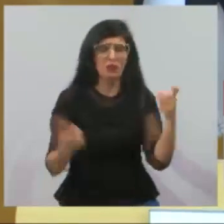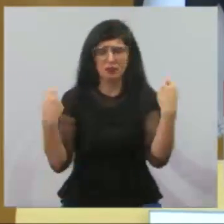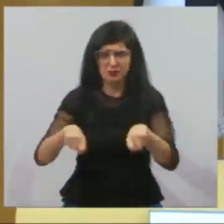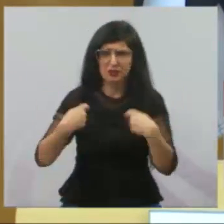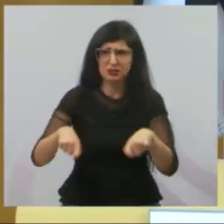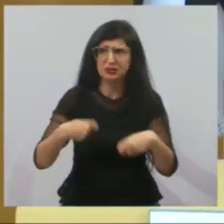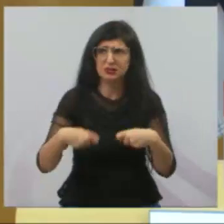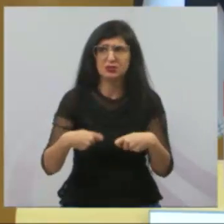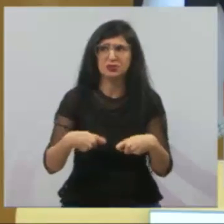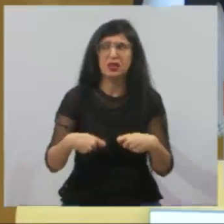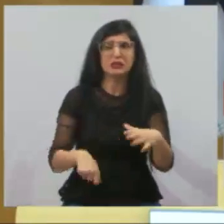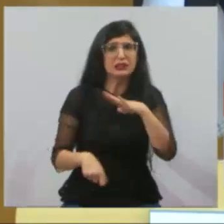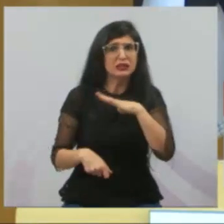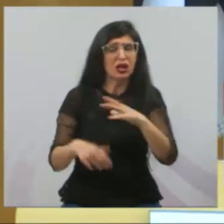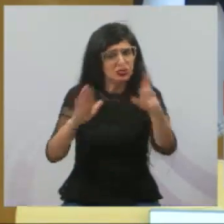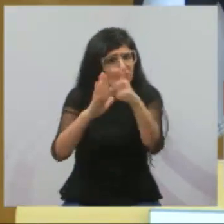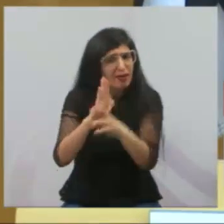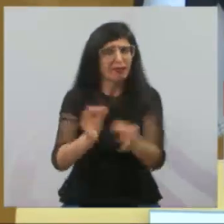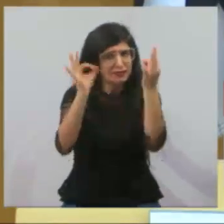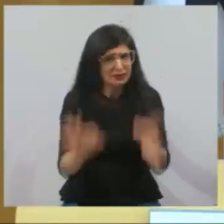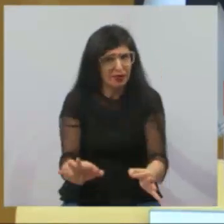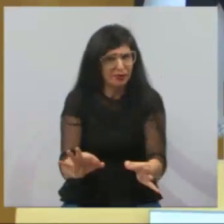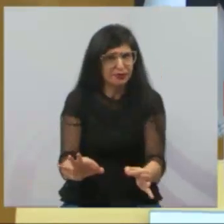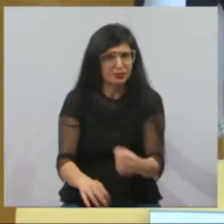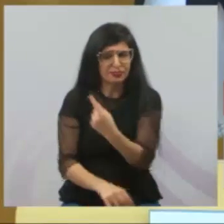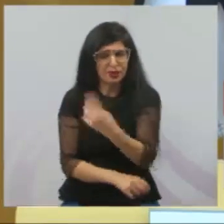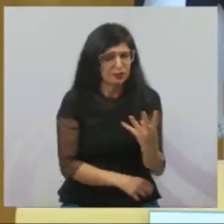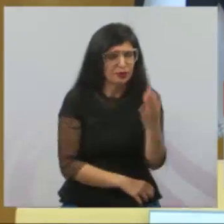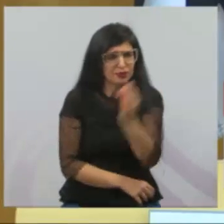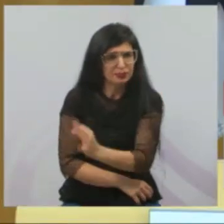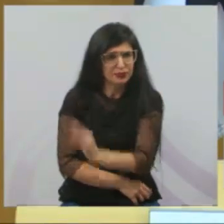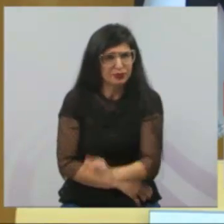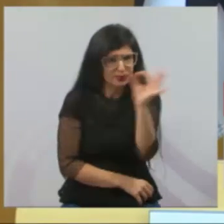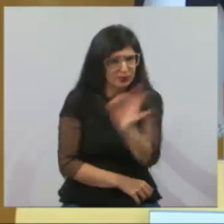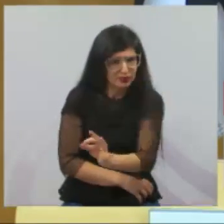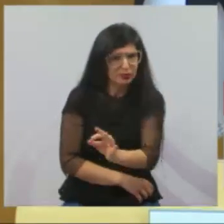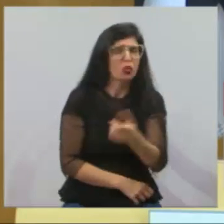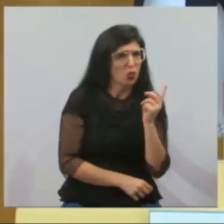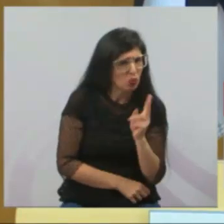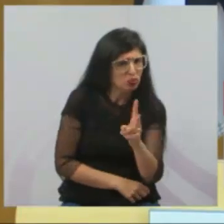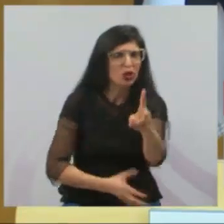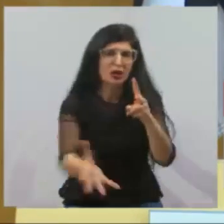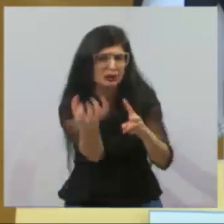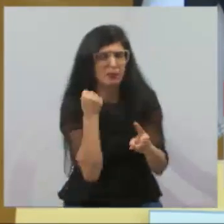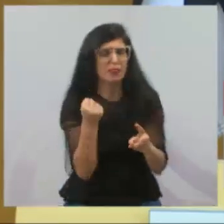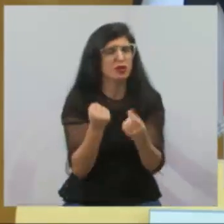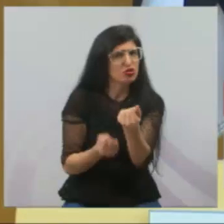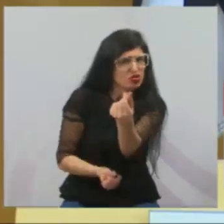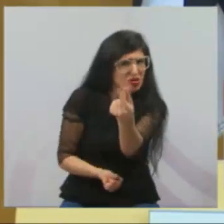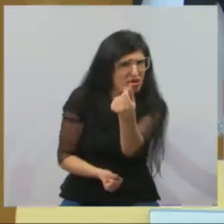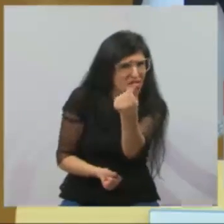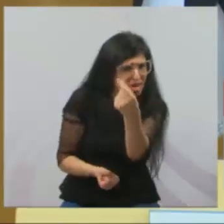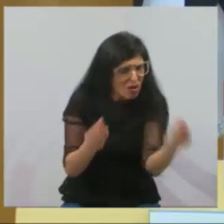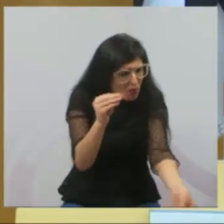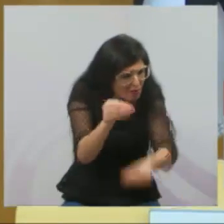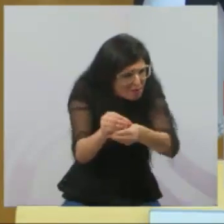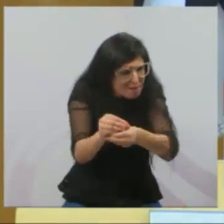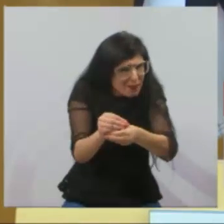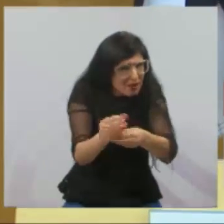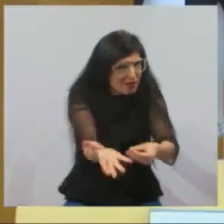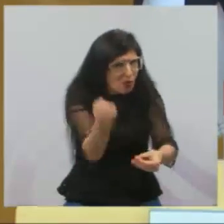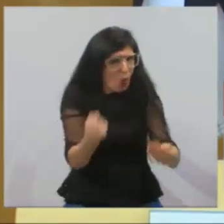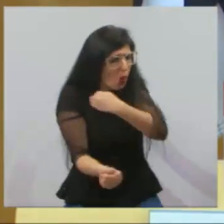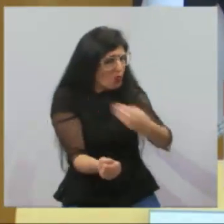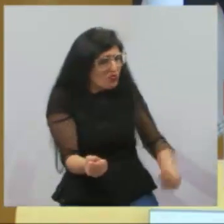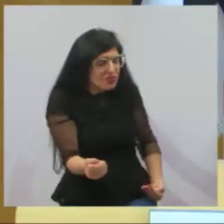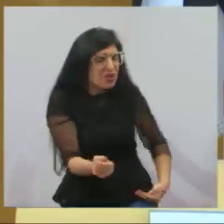nosso município regular para que eles possam continuar recebendo as emendas, continuar recebendo as verbas que são oriundas do governo,